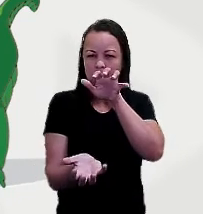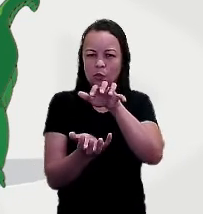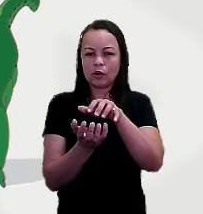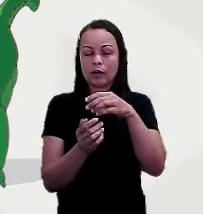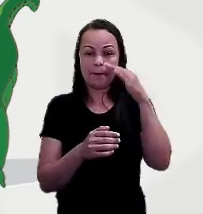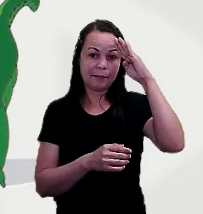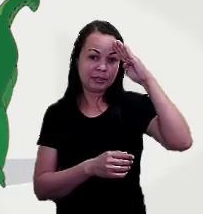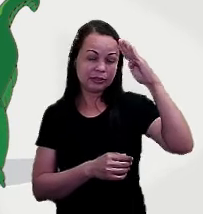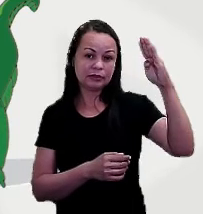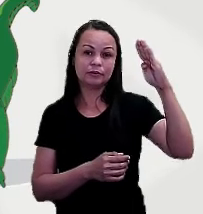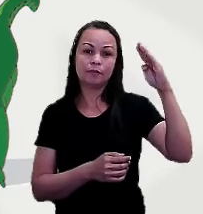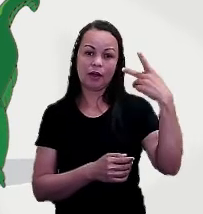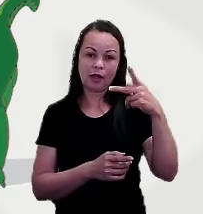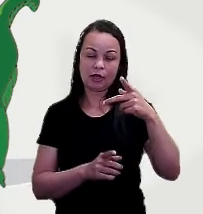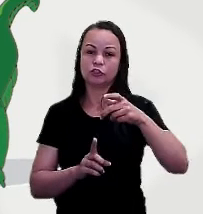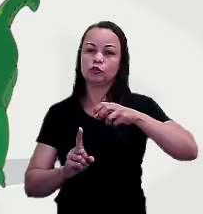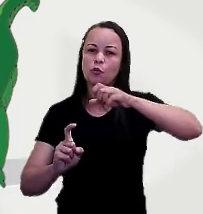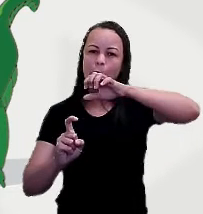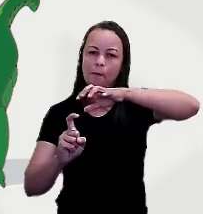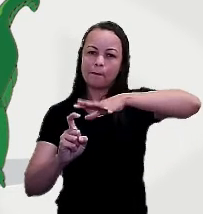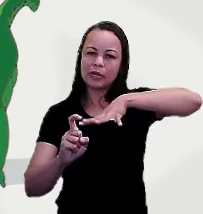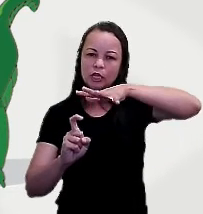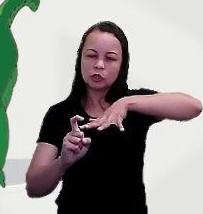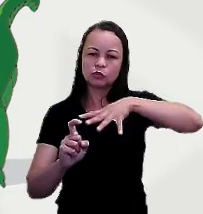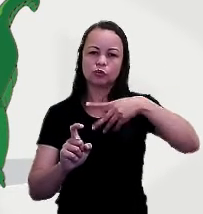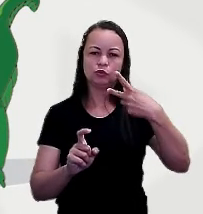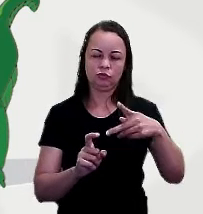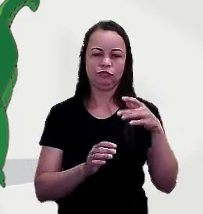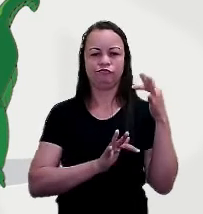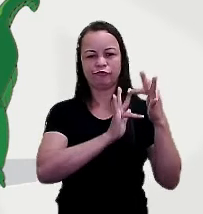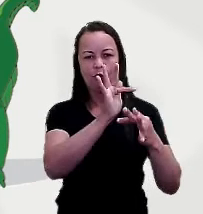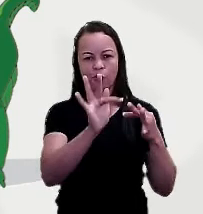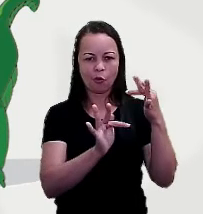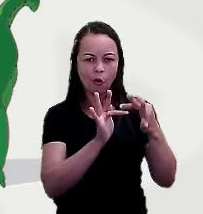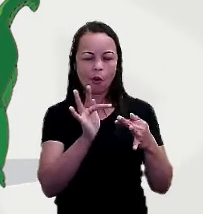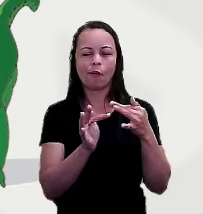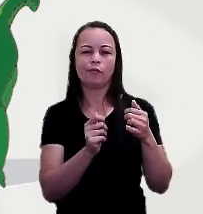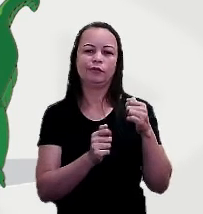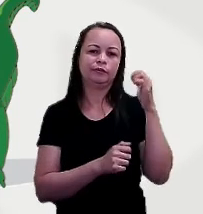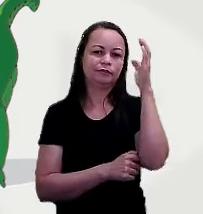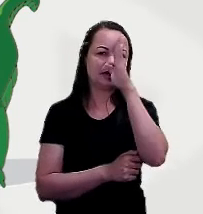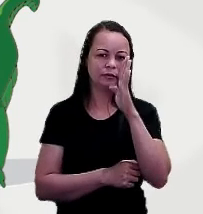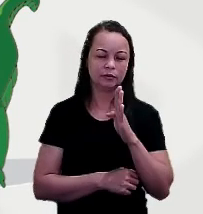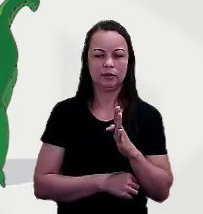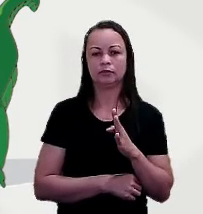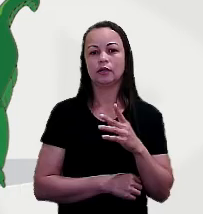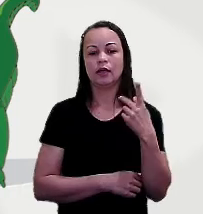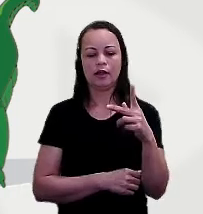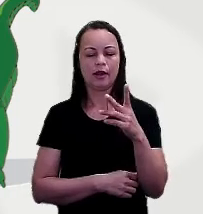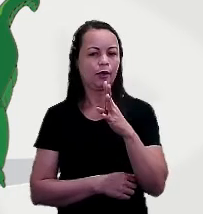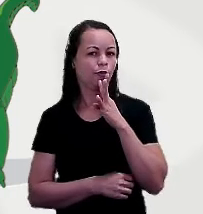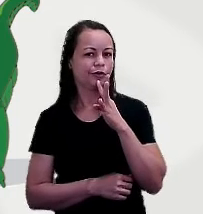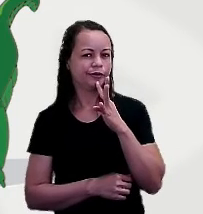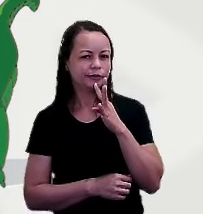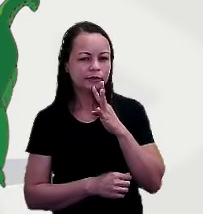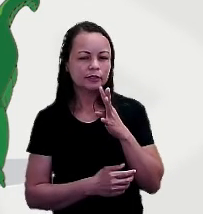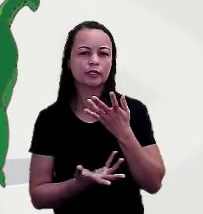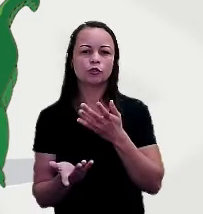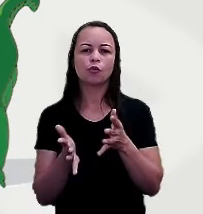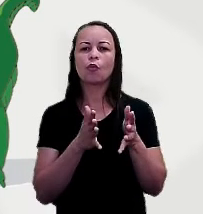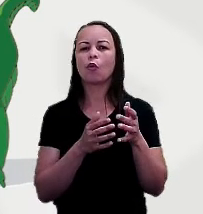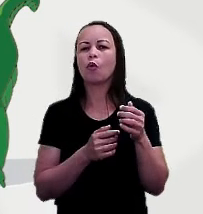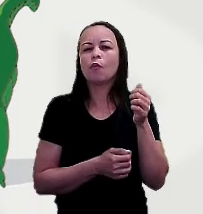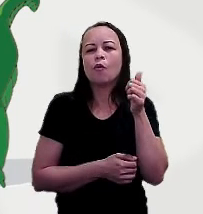dos principais seres mitológicos do folclore brasileiro. Ela é conhecida popularmente como